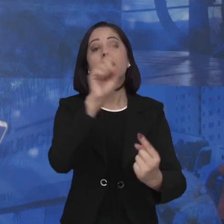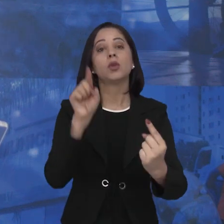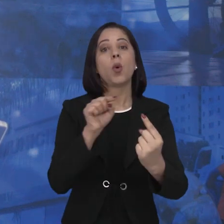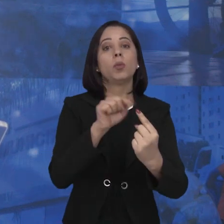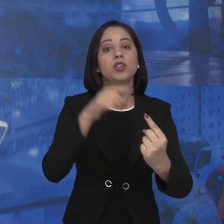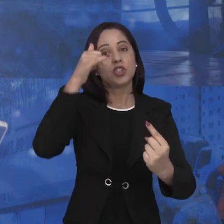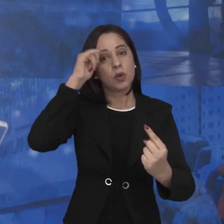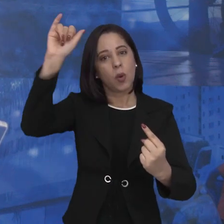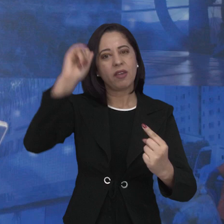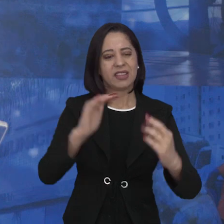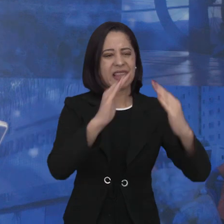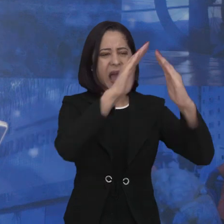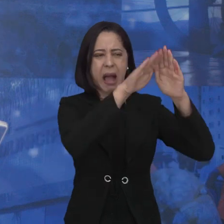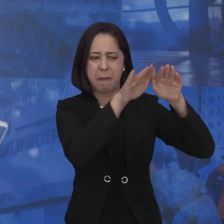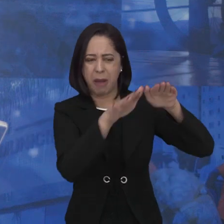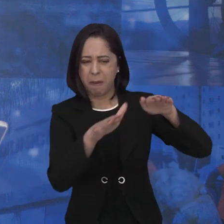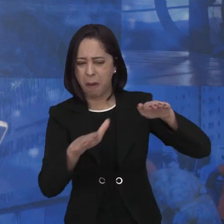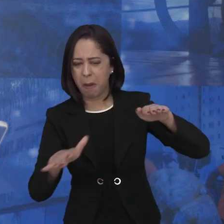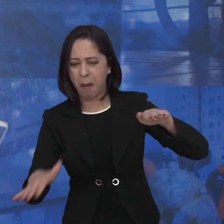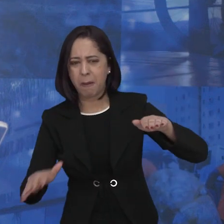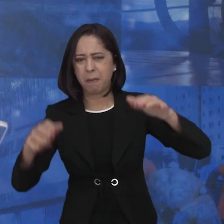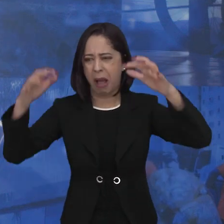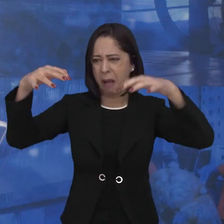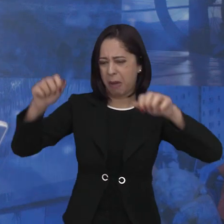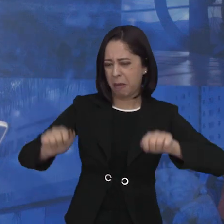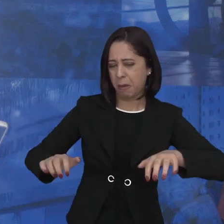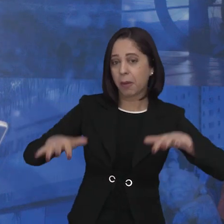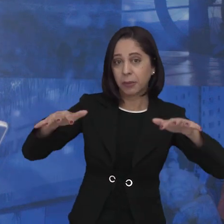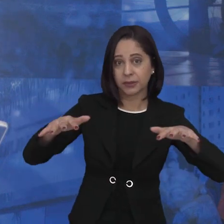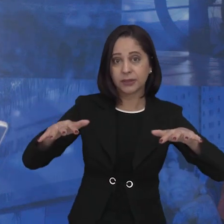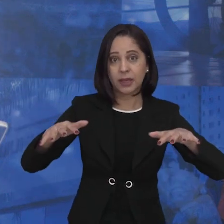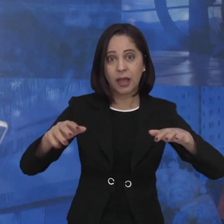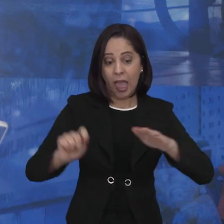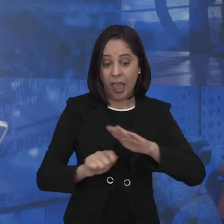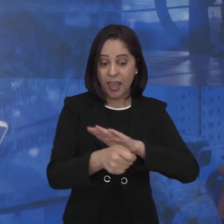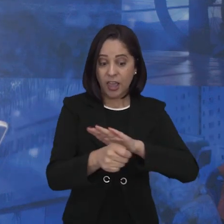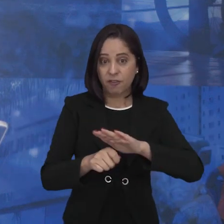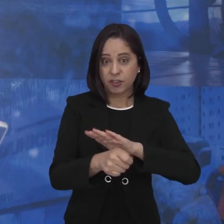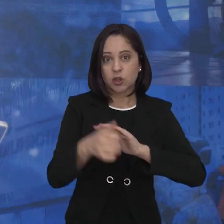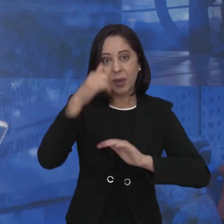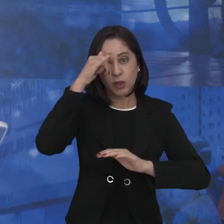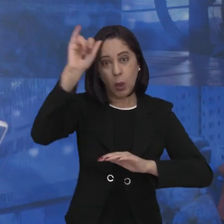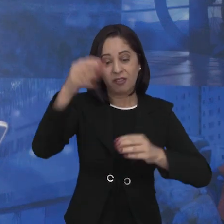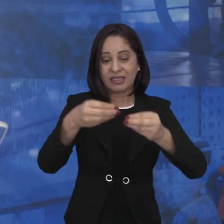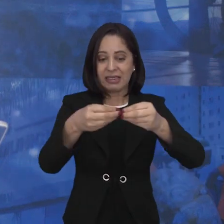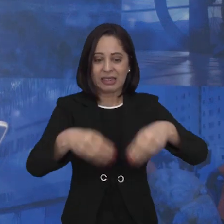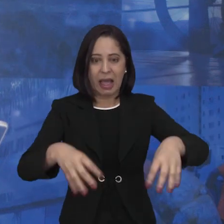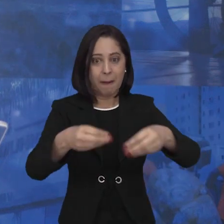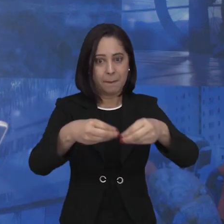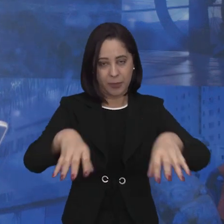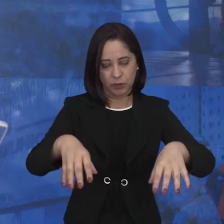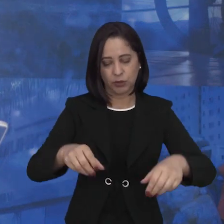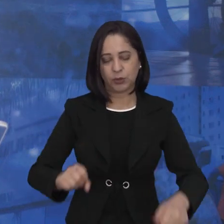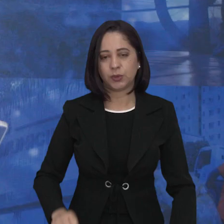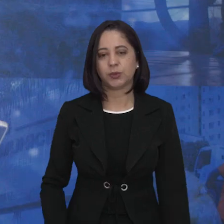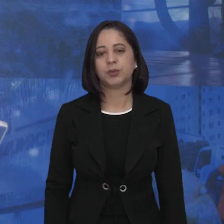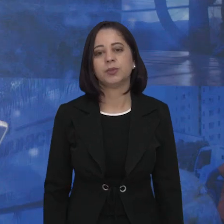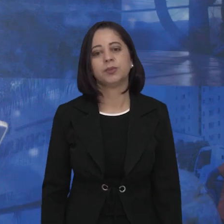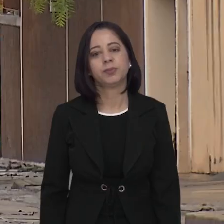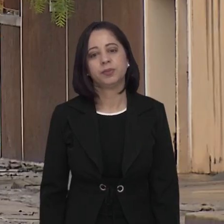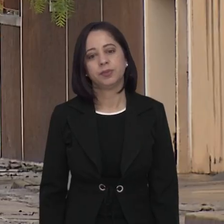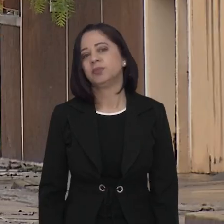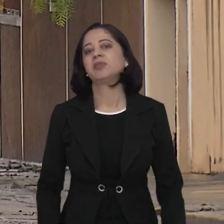a cidade tem investido em treinamentos e ferramentas para evitar danos diante de eventos climáticos